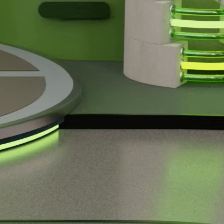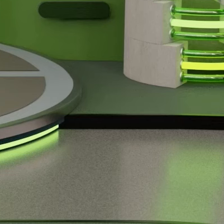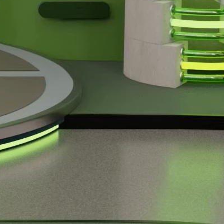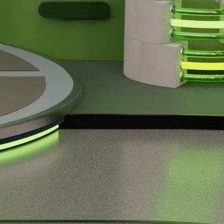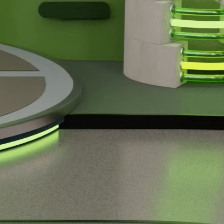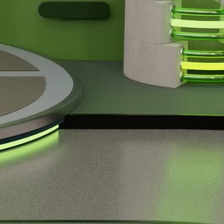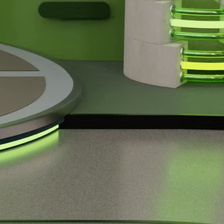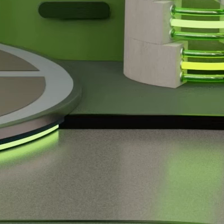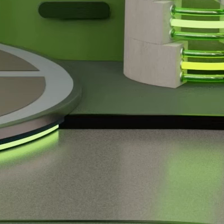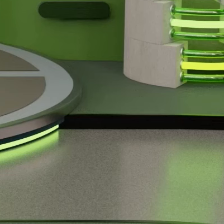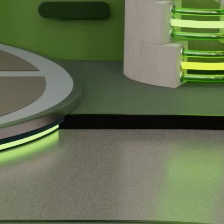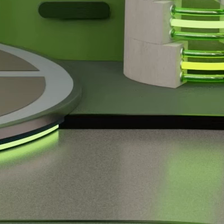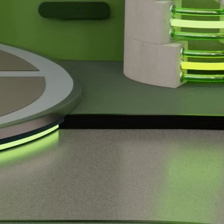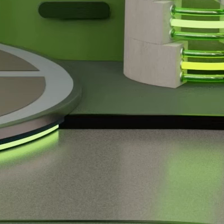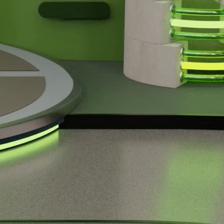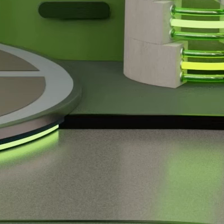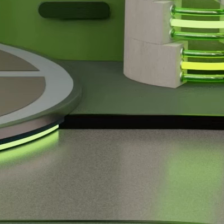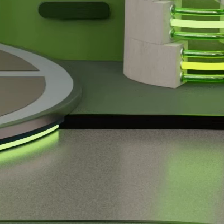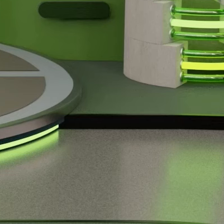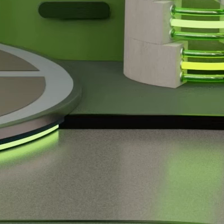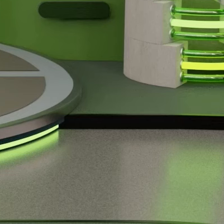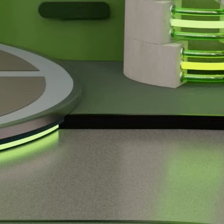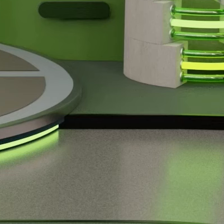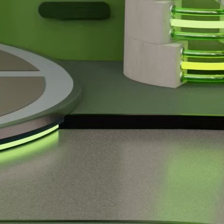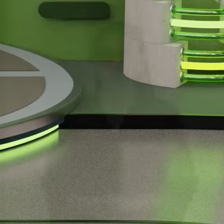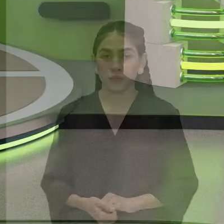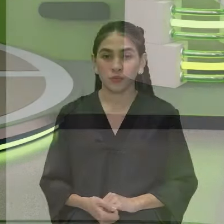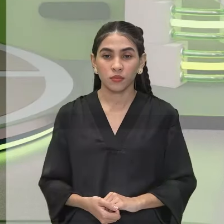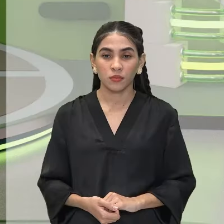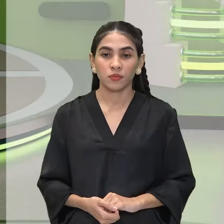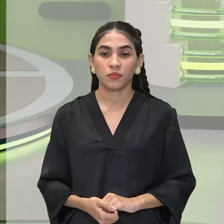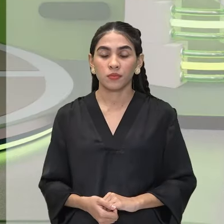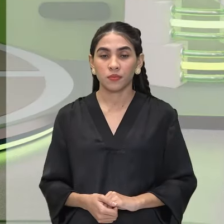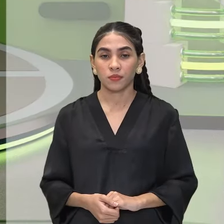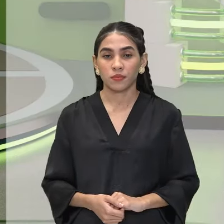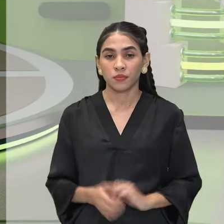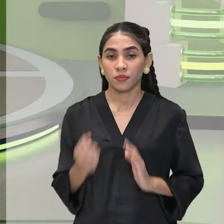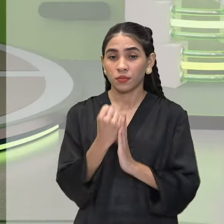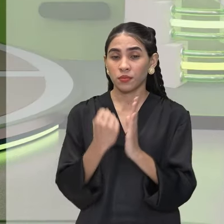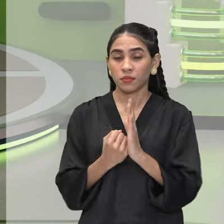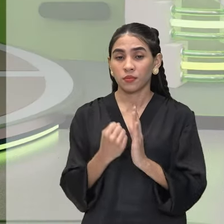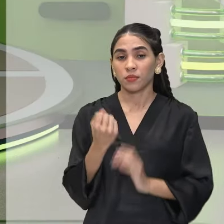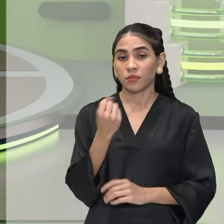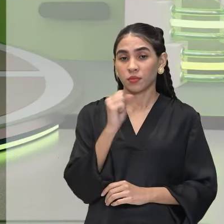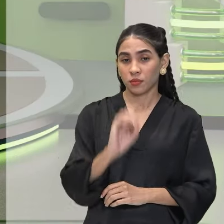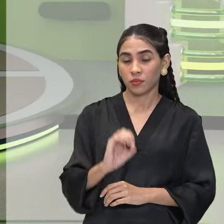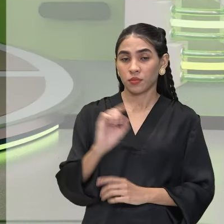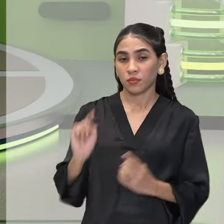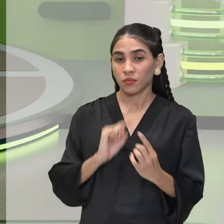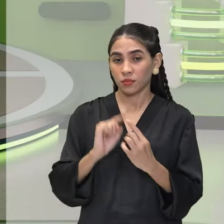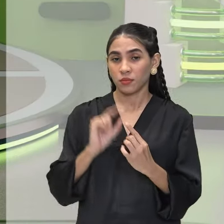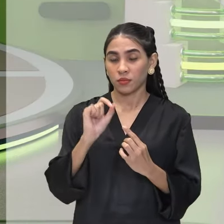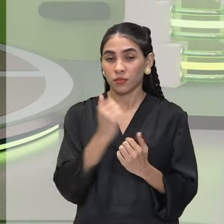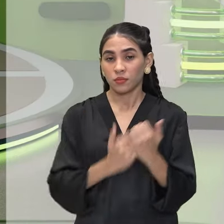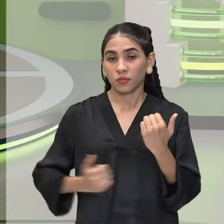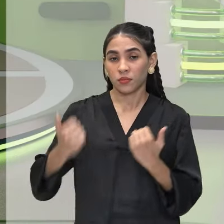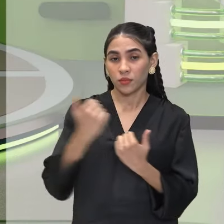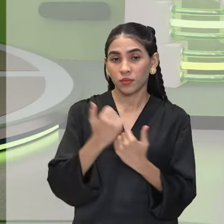nome é exótica, foi introduzido em meados da década de 80, com o intuito de se substituir